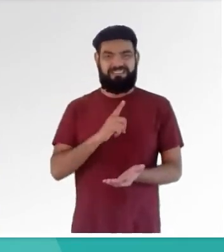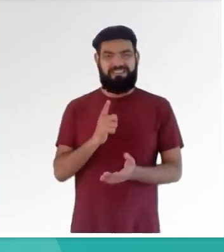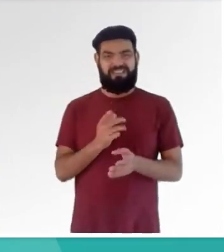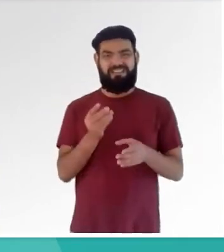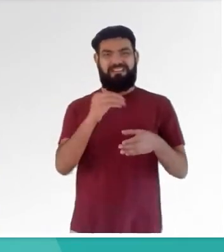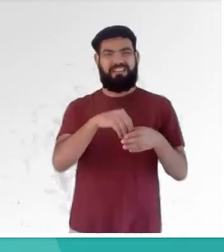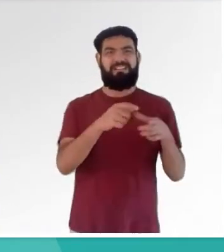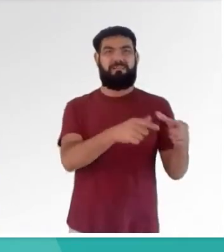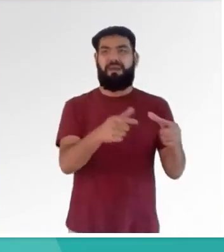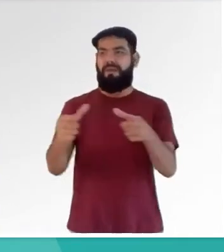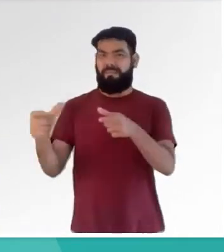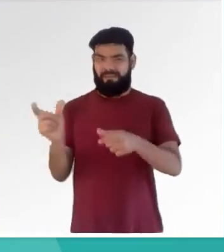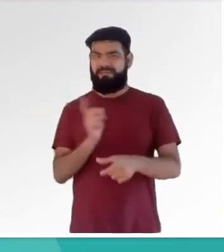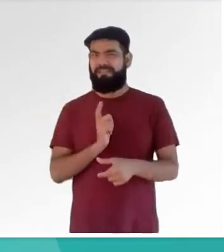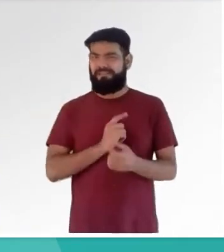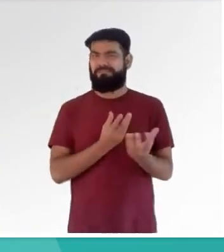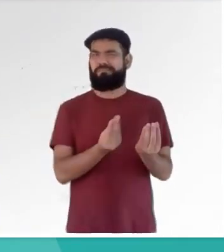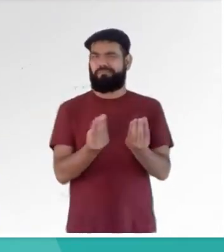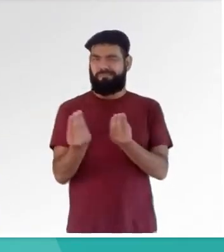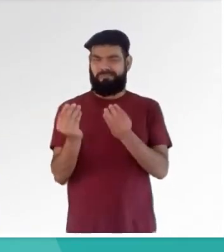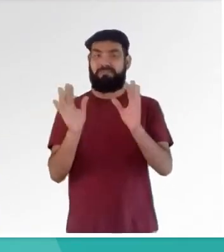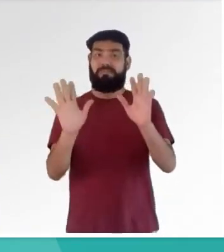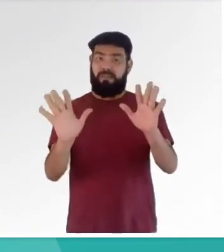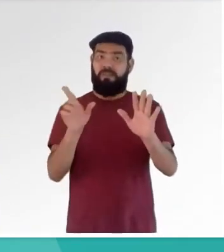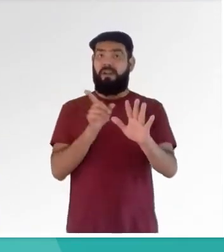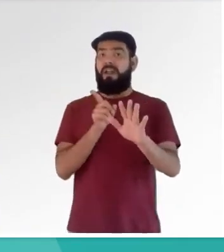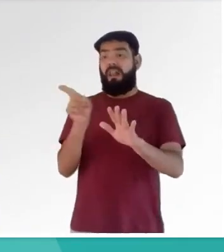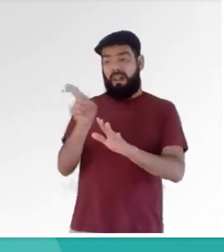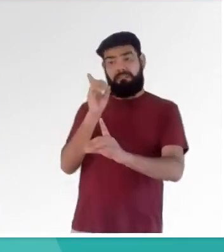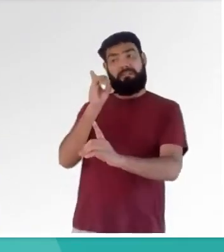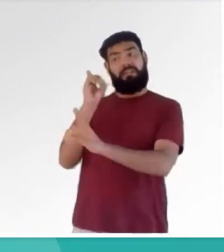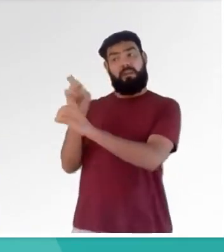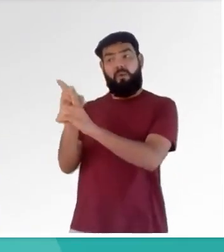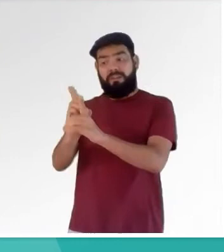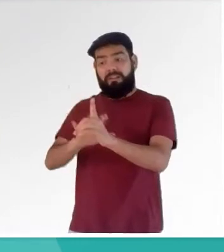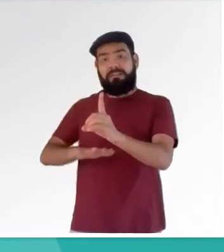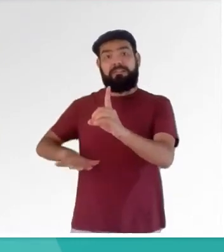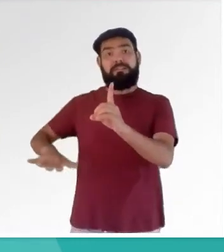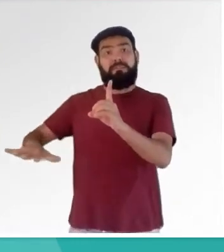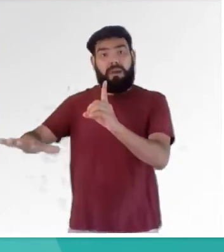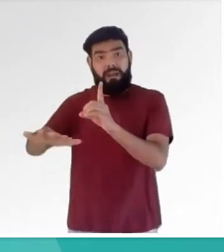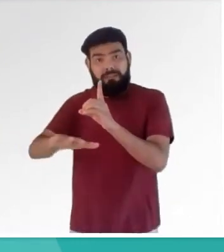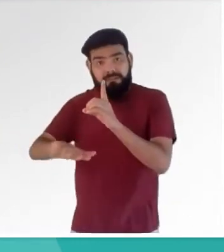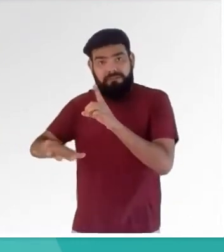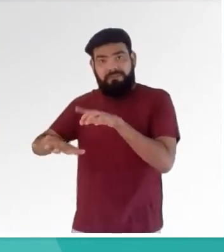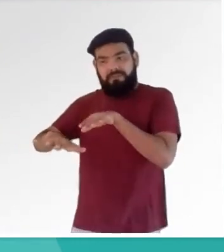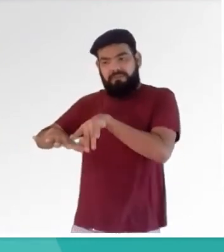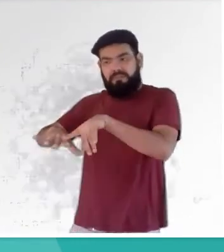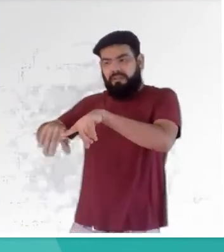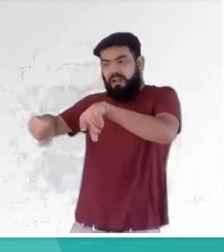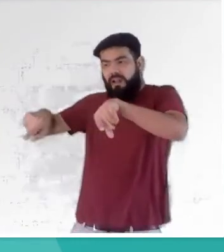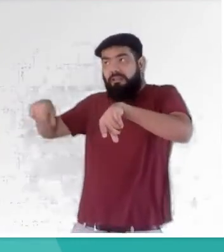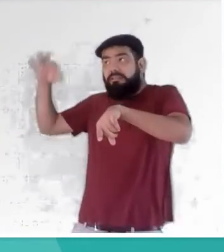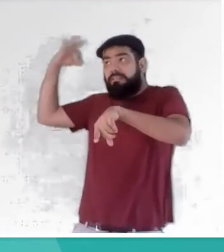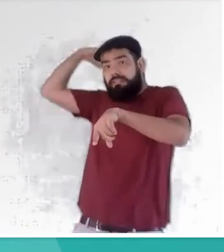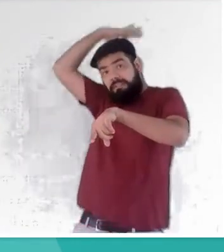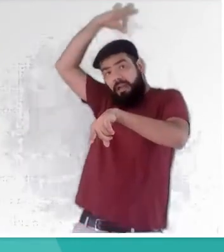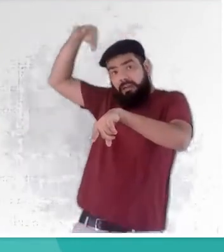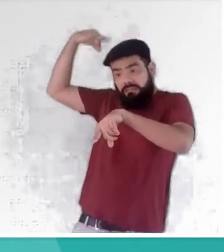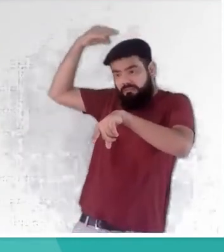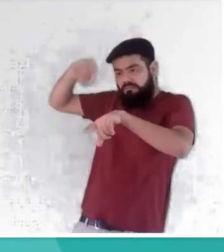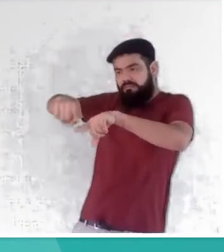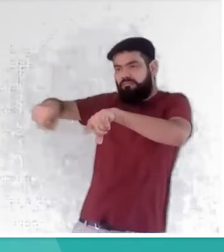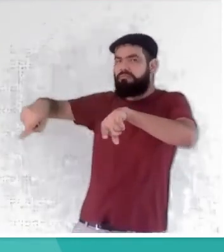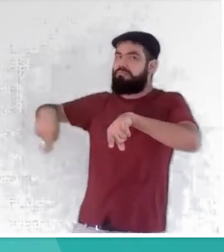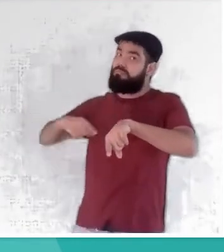Então, lá você vai então encontrar esse espaço, né, que nós chamamos sagrado, para nós